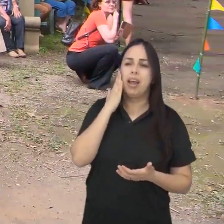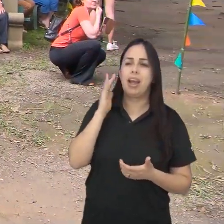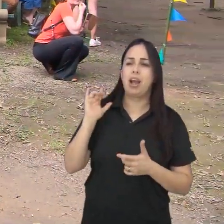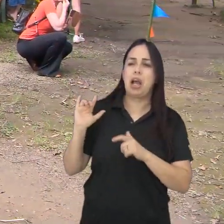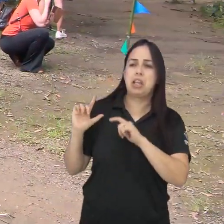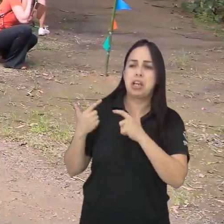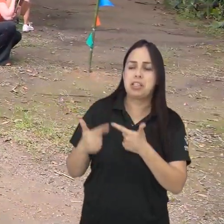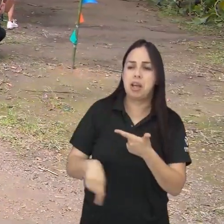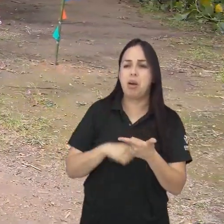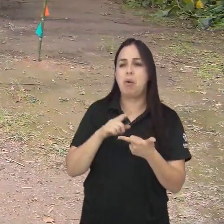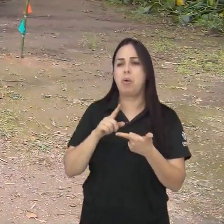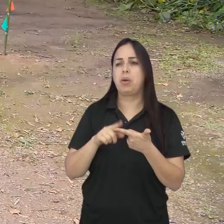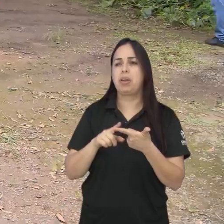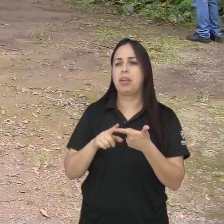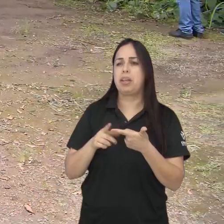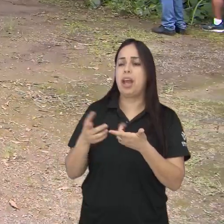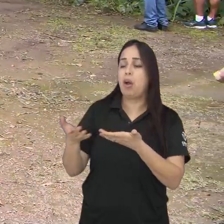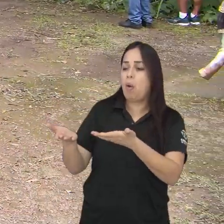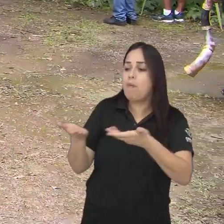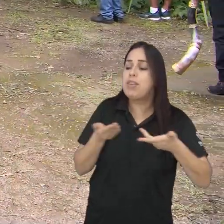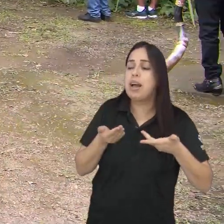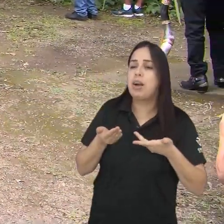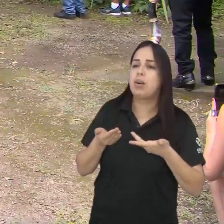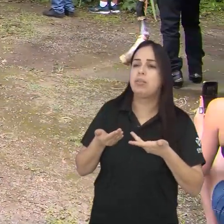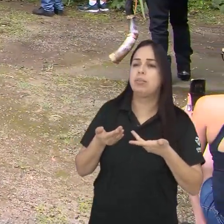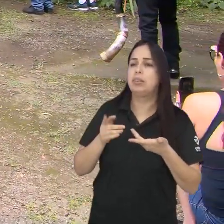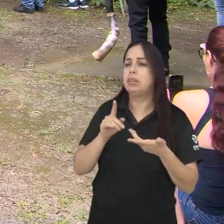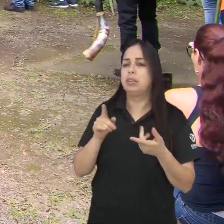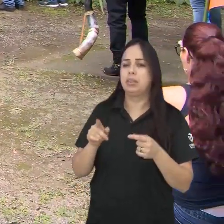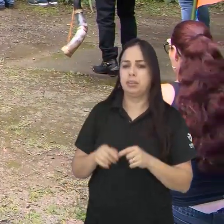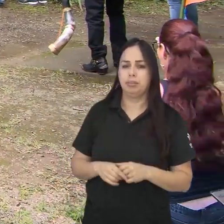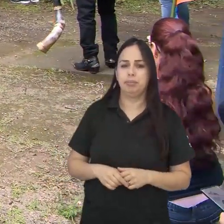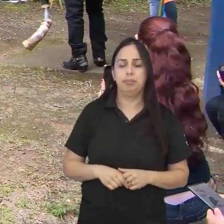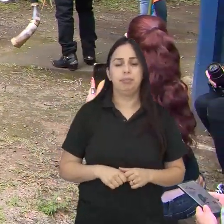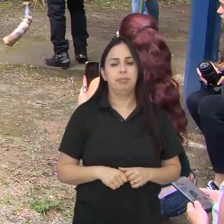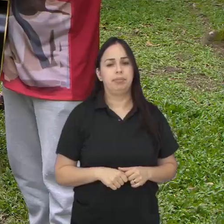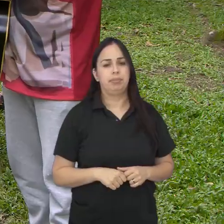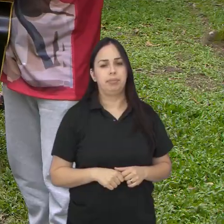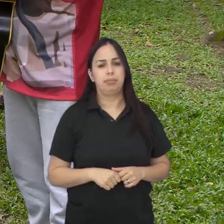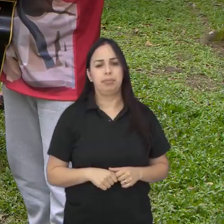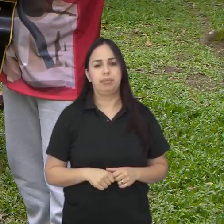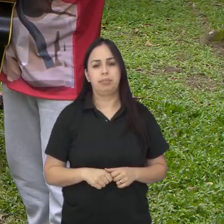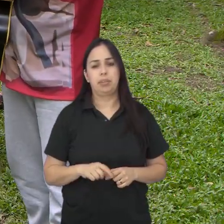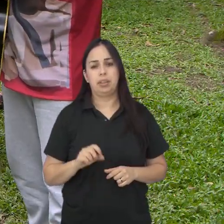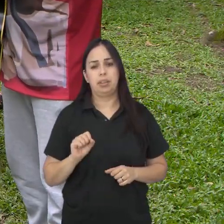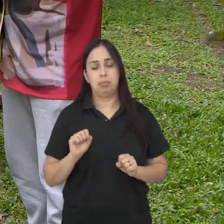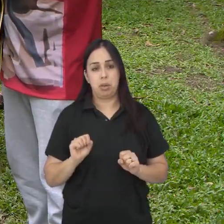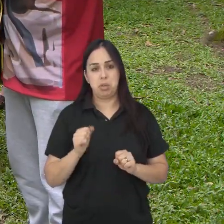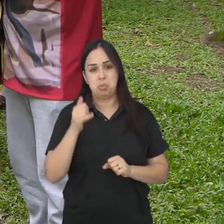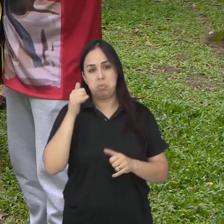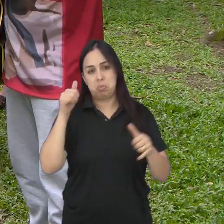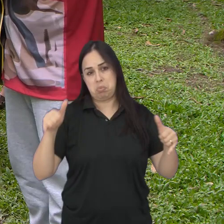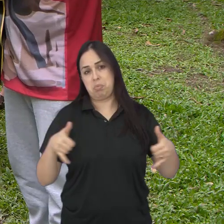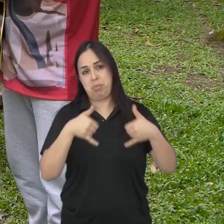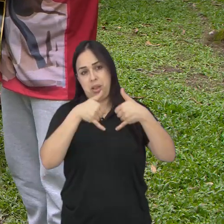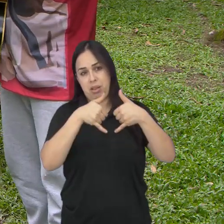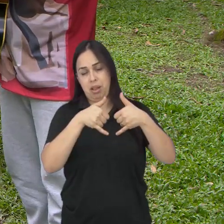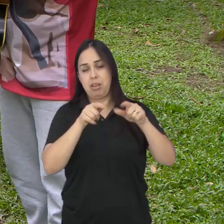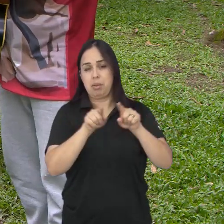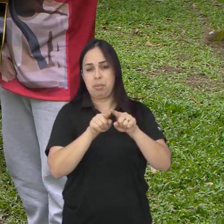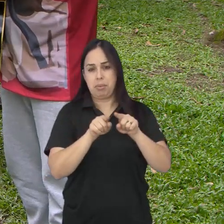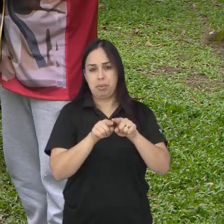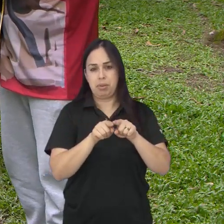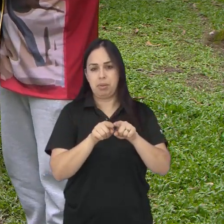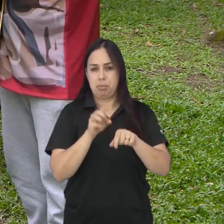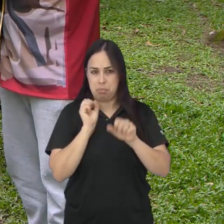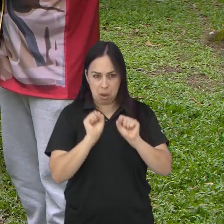levar, de repente quer conhecer para começar em outro local, no bairro? Certo. Então, a gente pode estar entrando em contato comigo, né? Posso